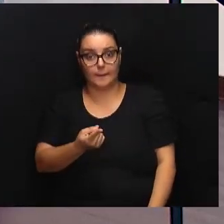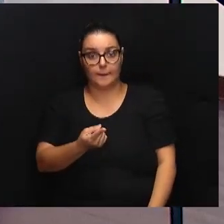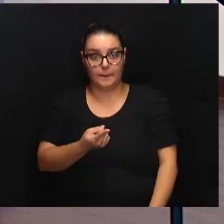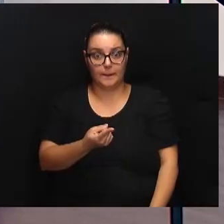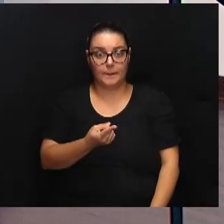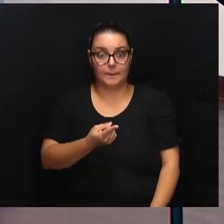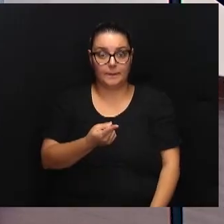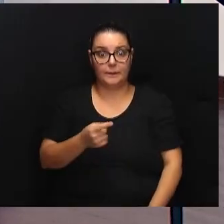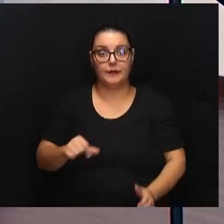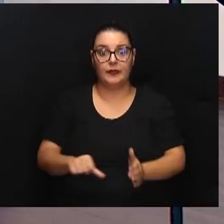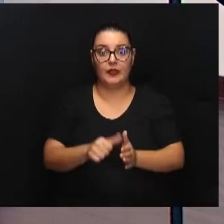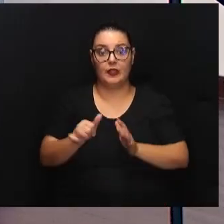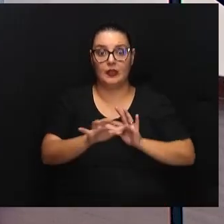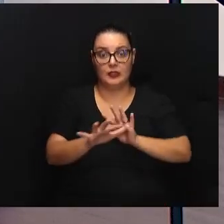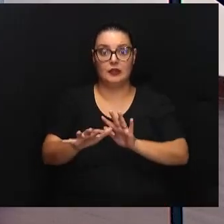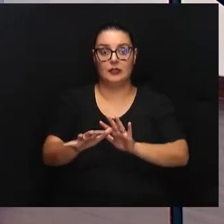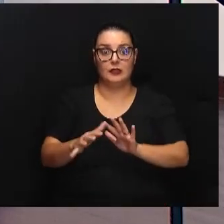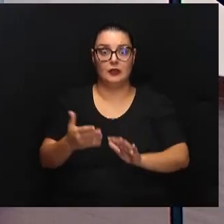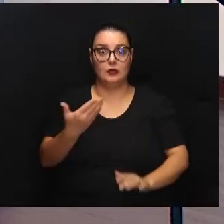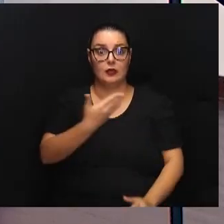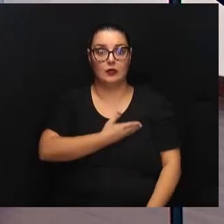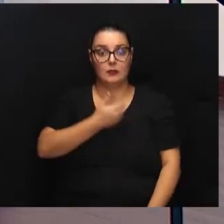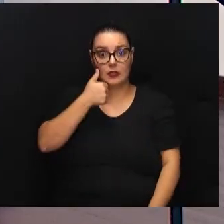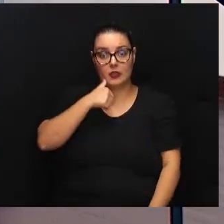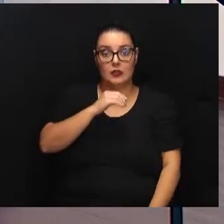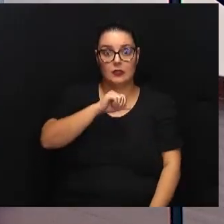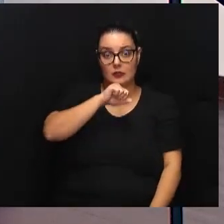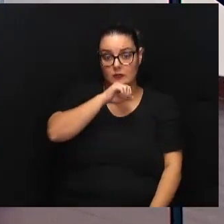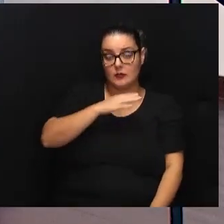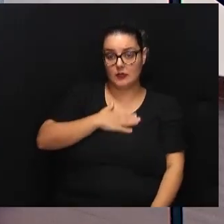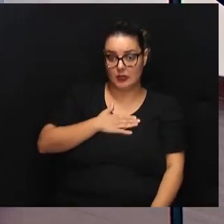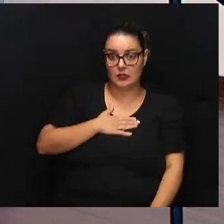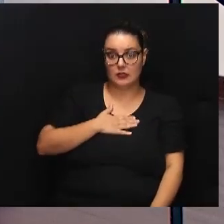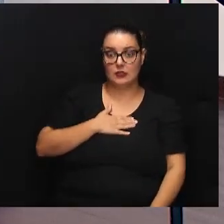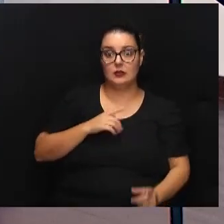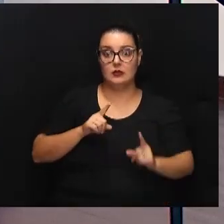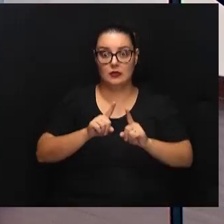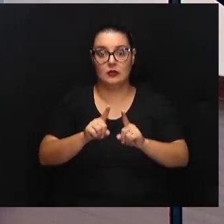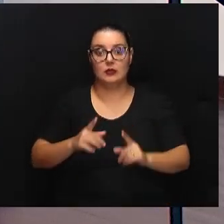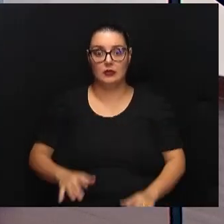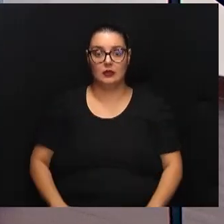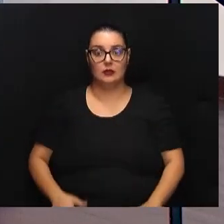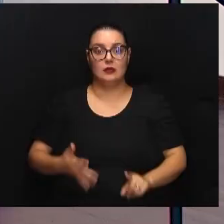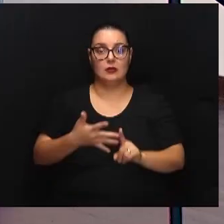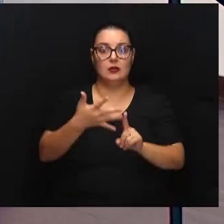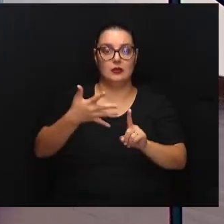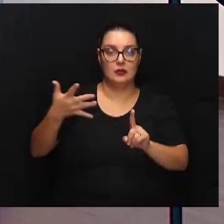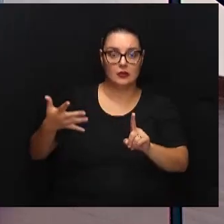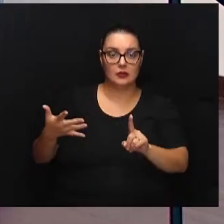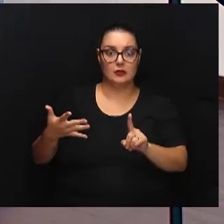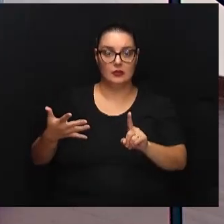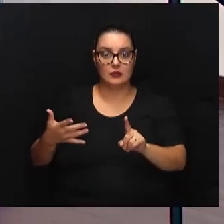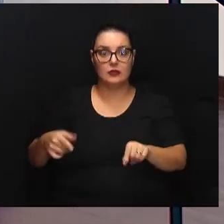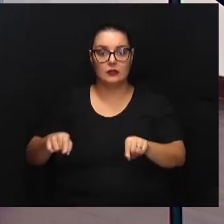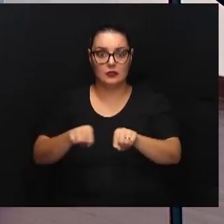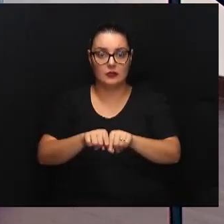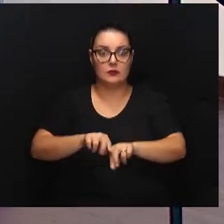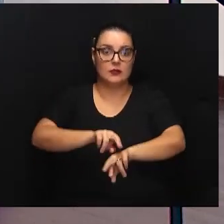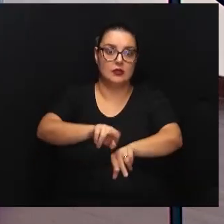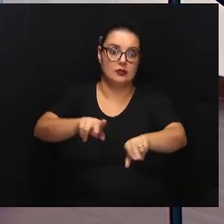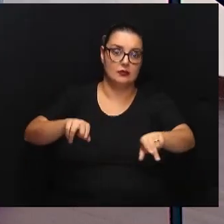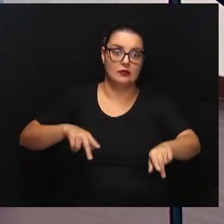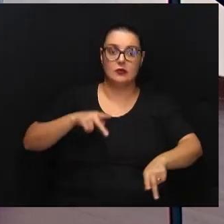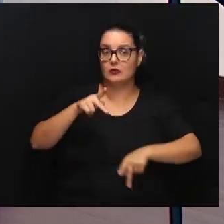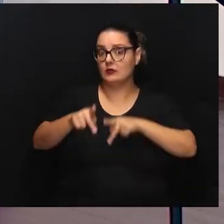mãe, eu entendi que o movimento LGBT também cabe uma série de outras populações que estão em outras militâncias